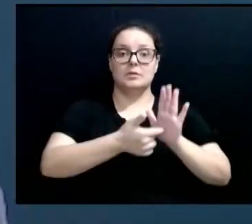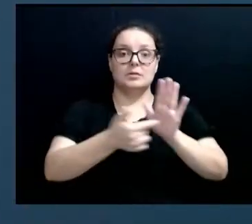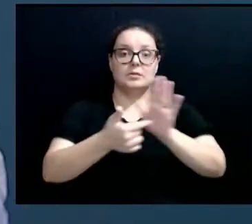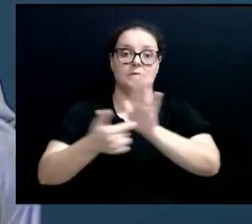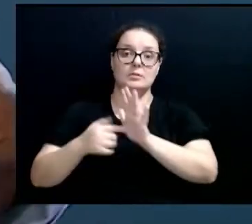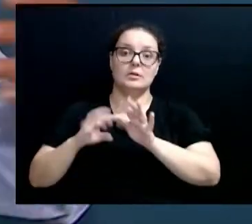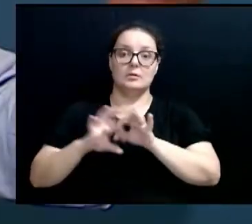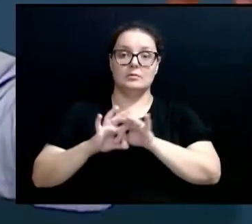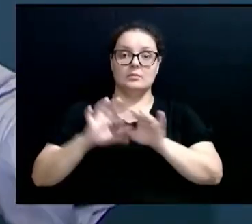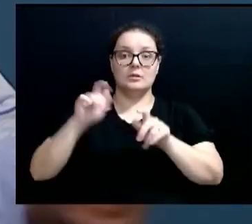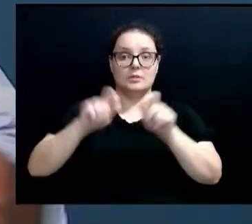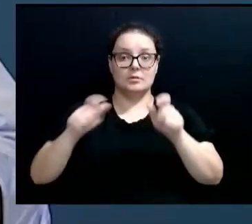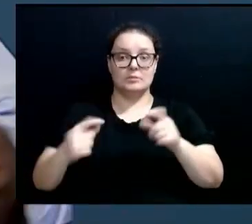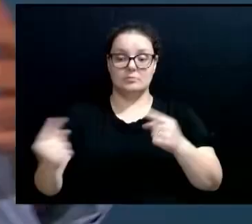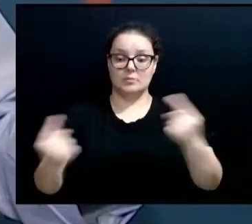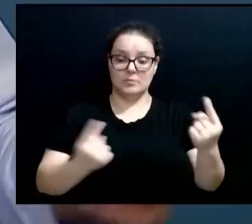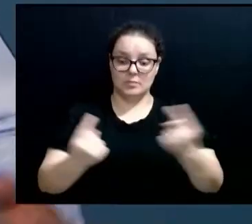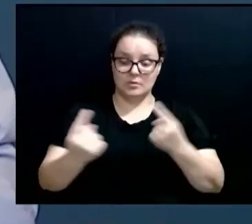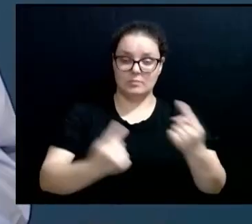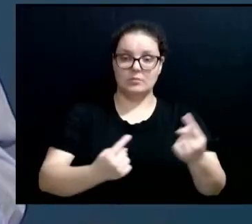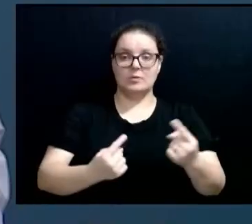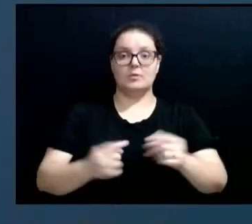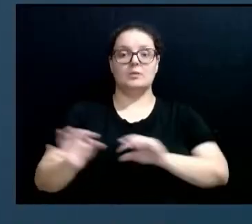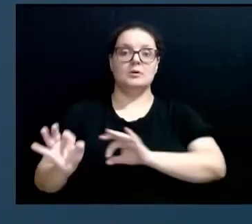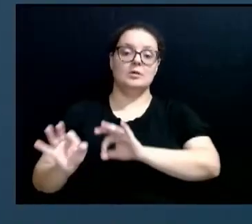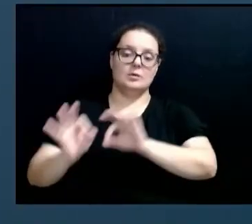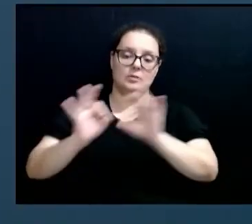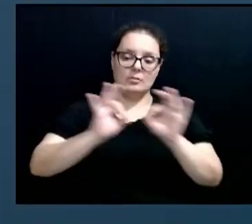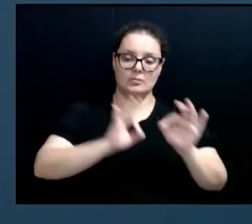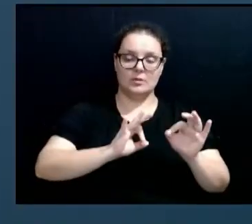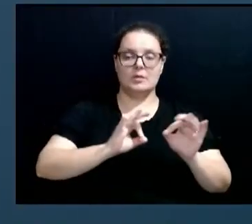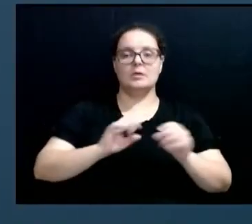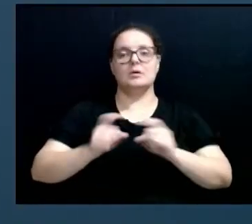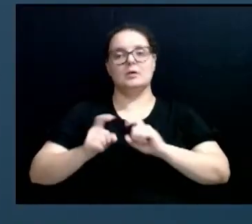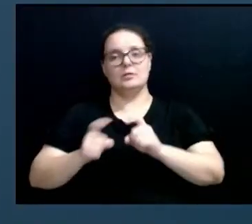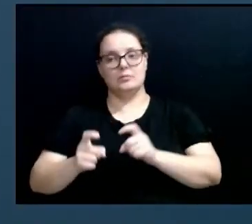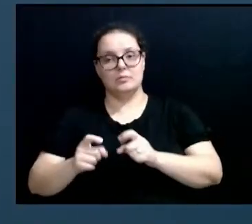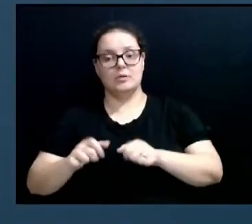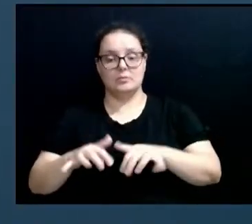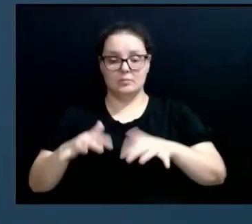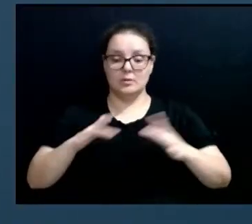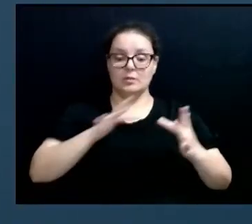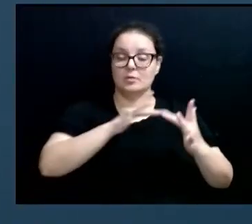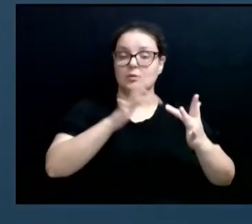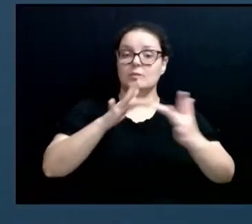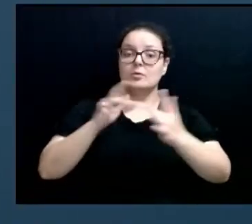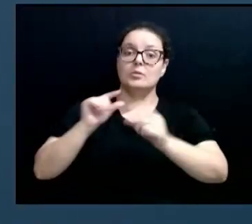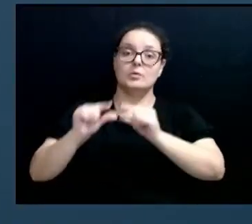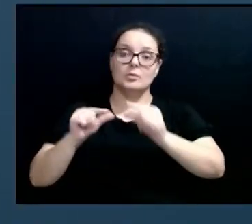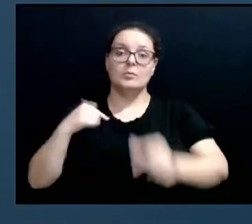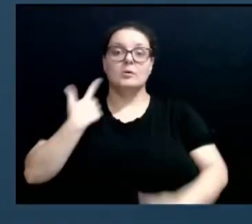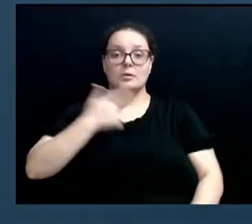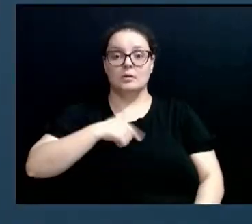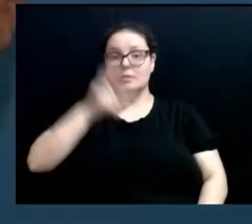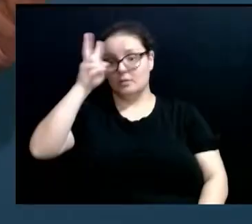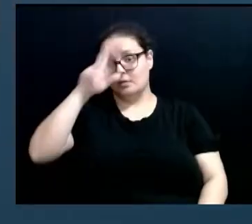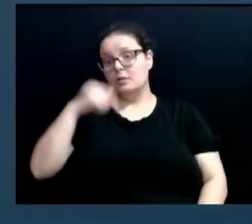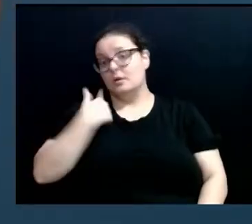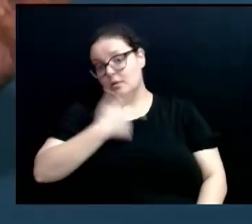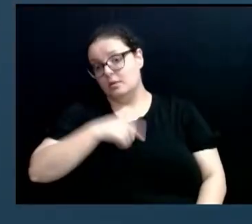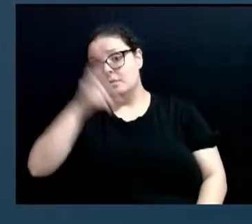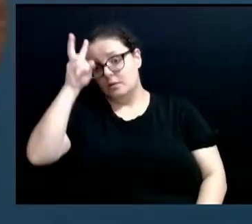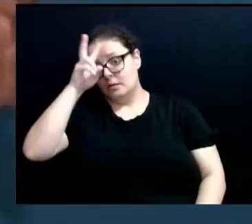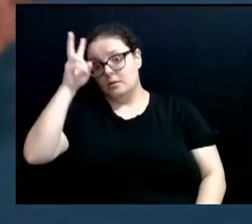que venham à Câmara acompanhar as sessões, as reuniões, possam ter contato um pouco da nossa história, que é a nossa história contada